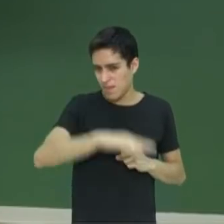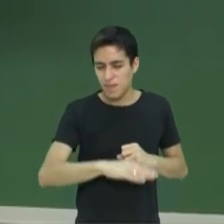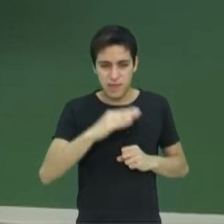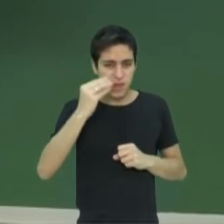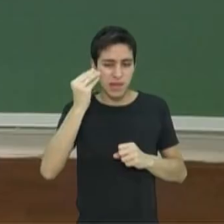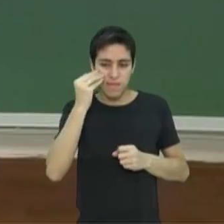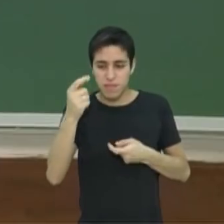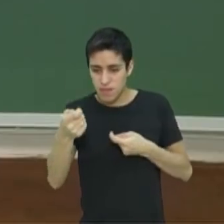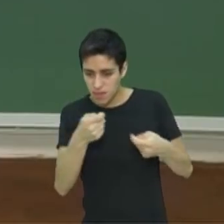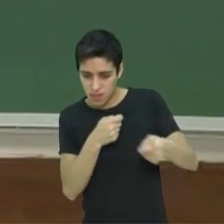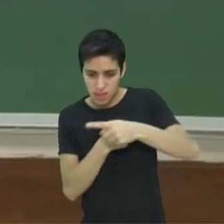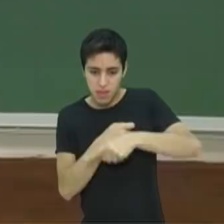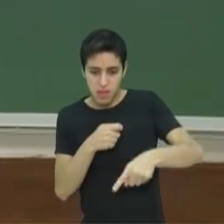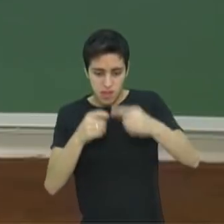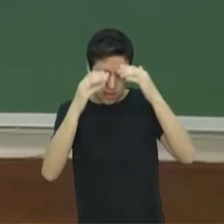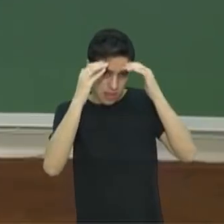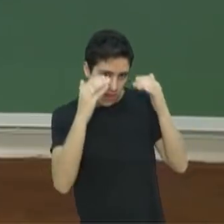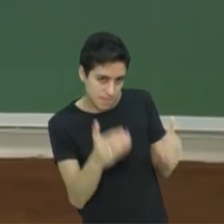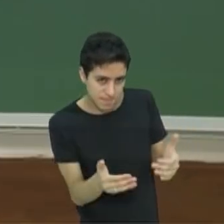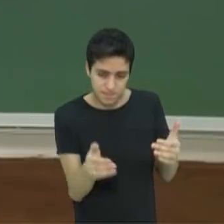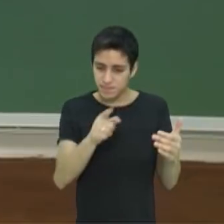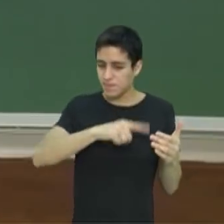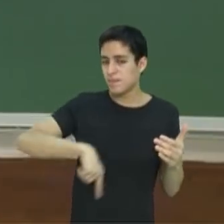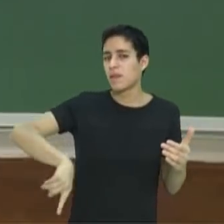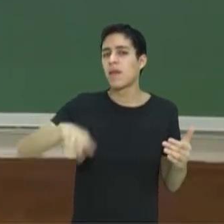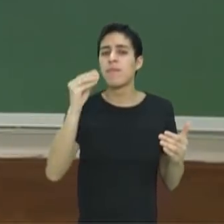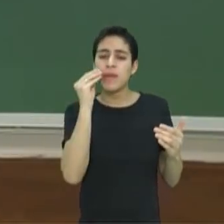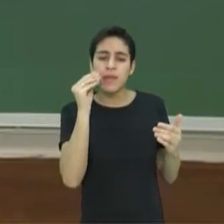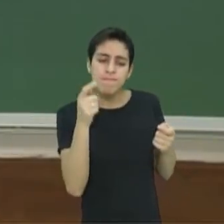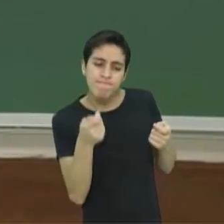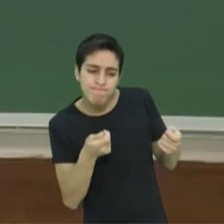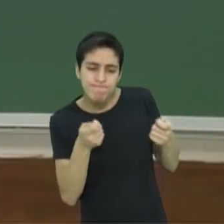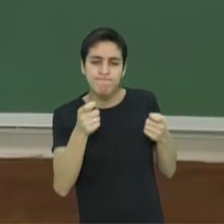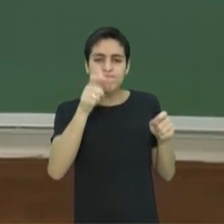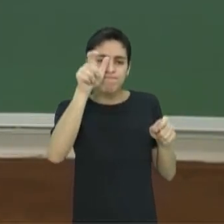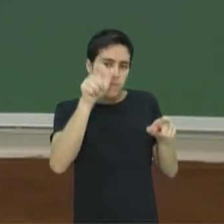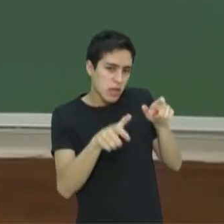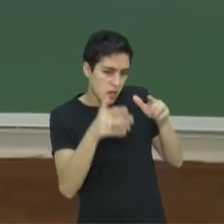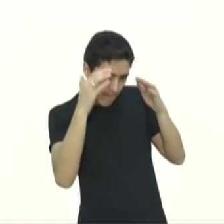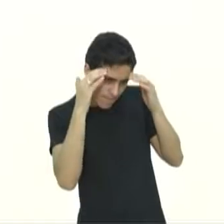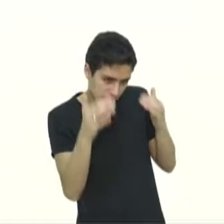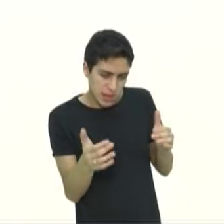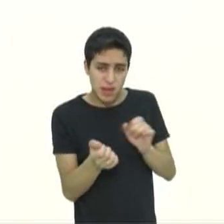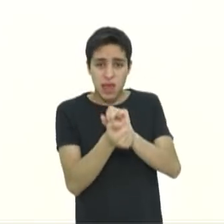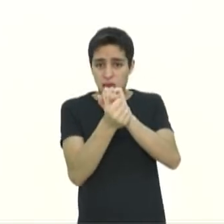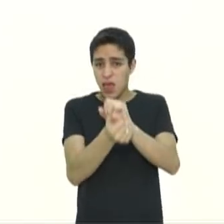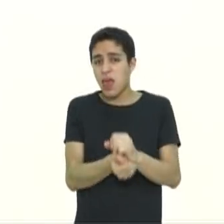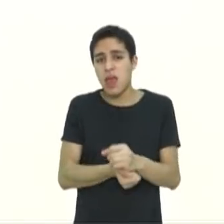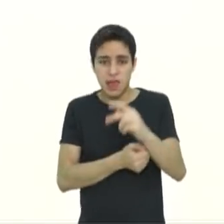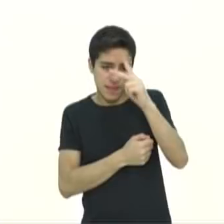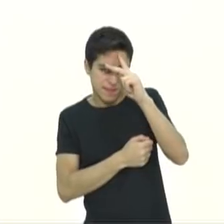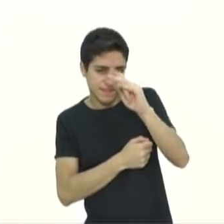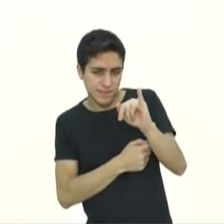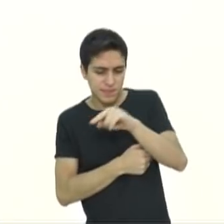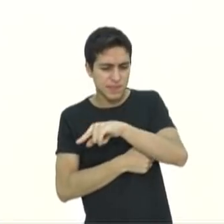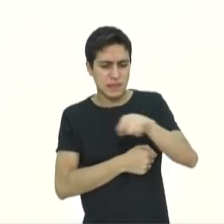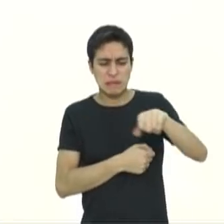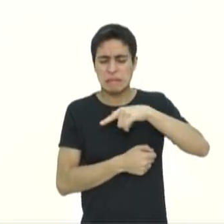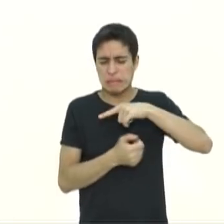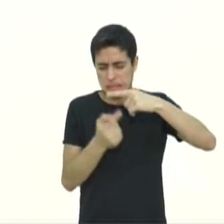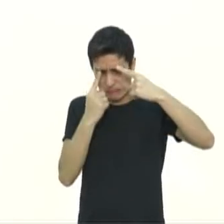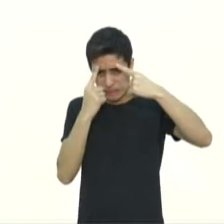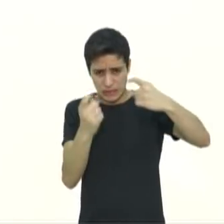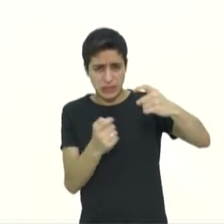manter eles sob domínio, para manter eles obedientes. Então, essa escravidão que aconteceu no Haiti, ela vai ser caracterizada por